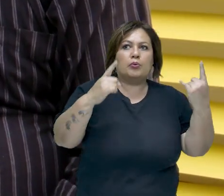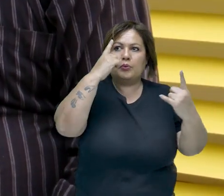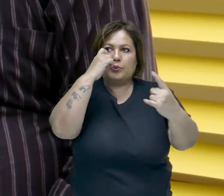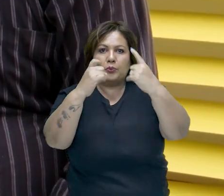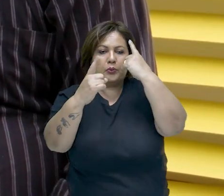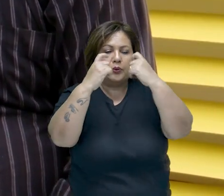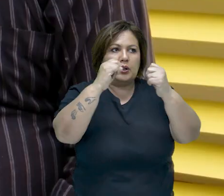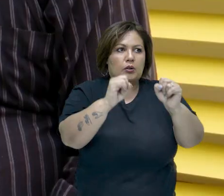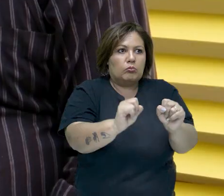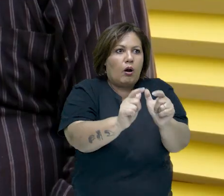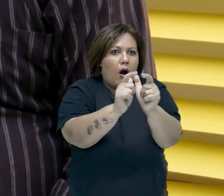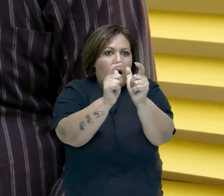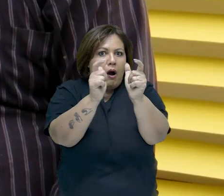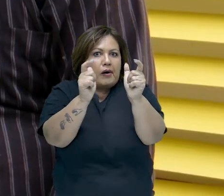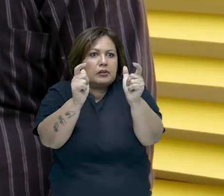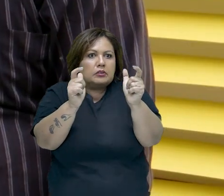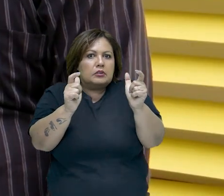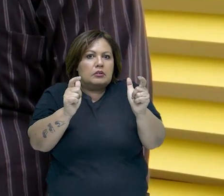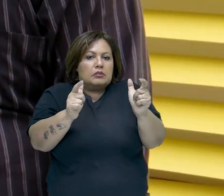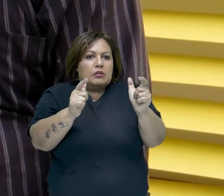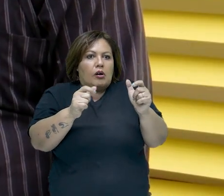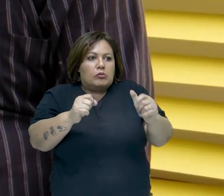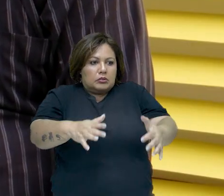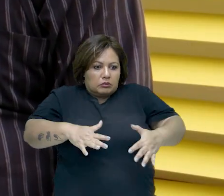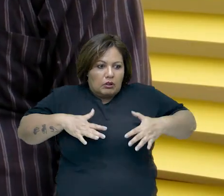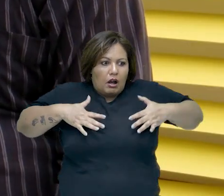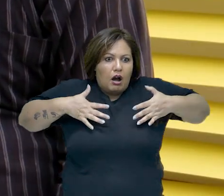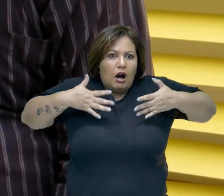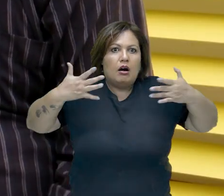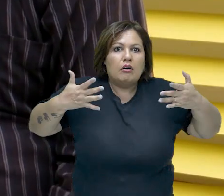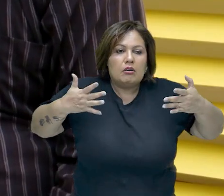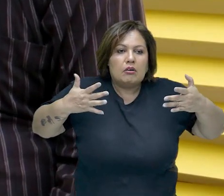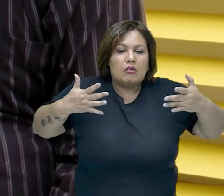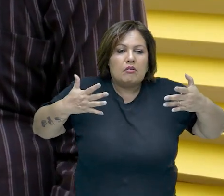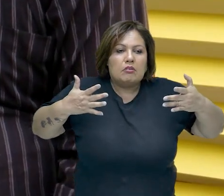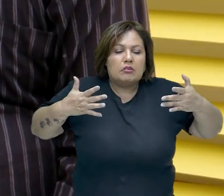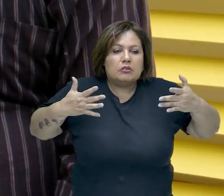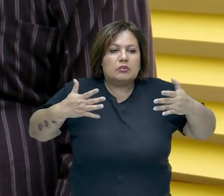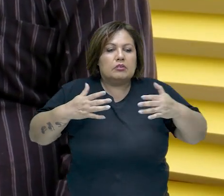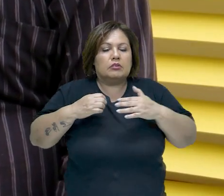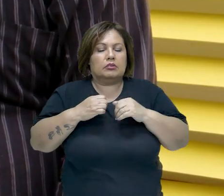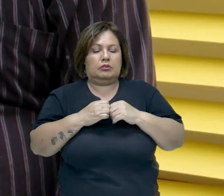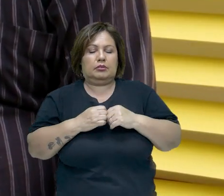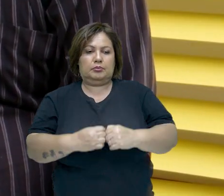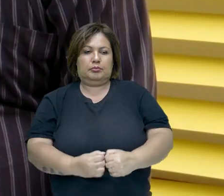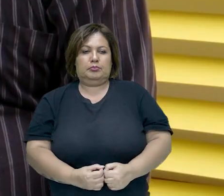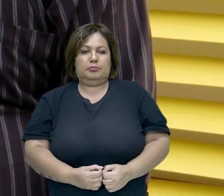aumentado assustadoramente, eu diria até de maneira descontrolada.